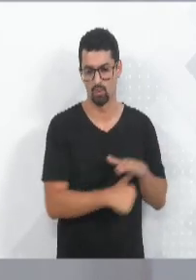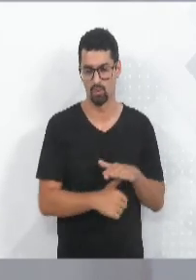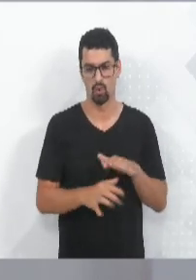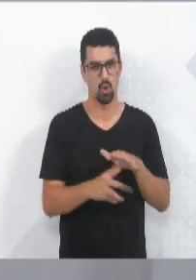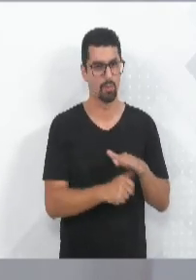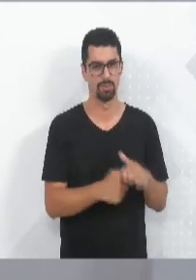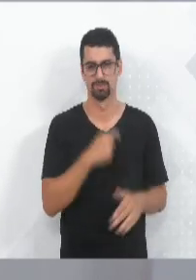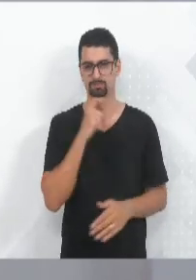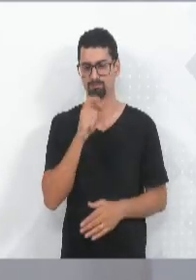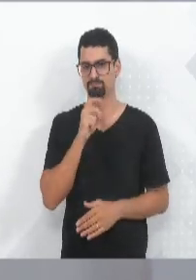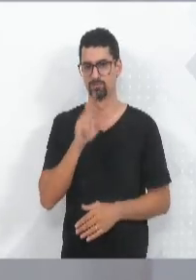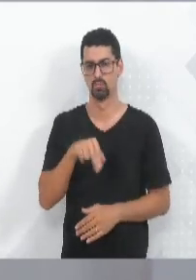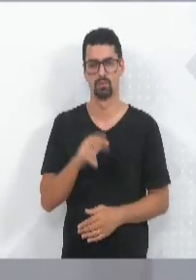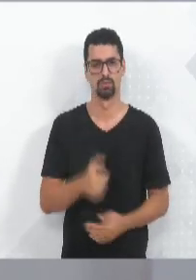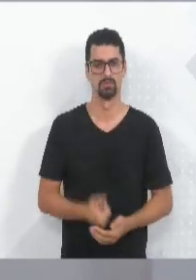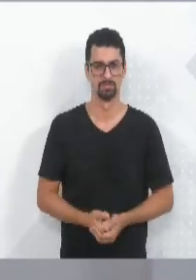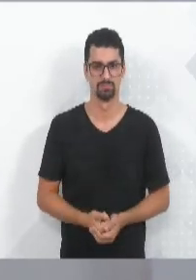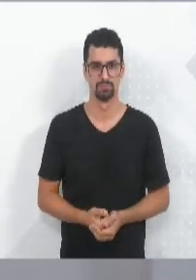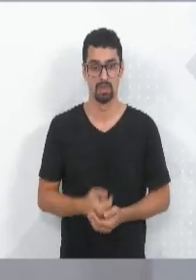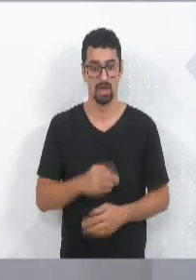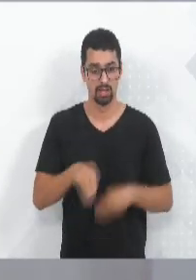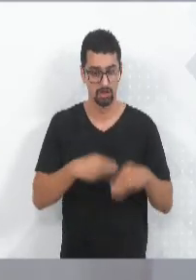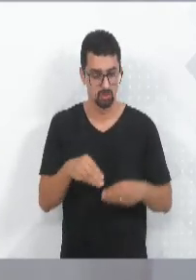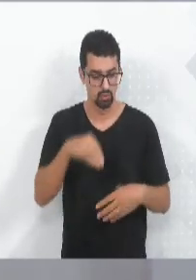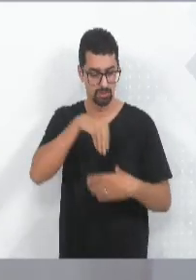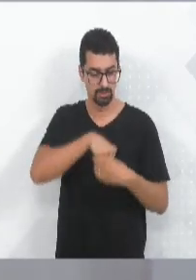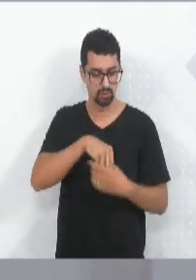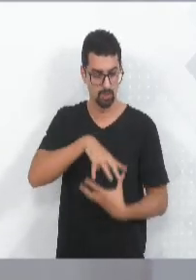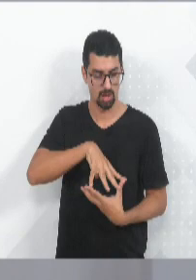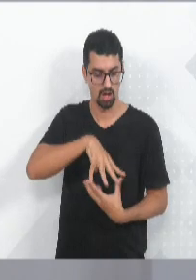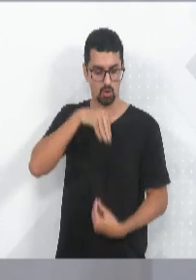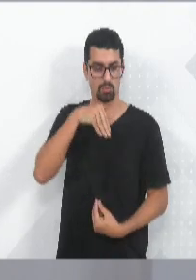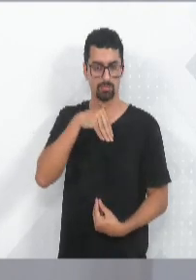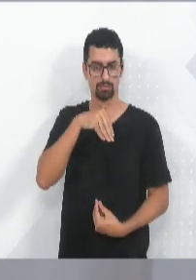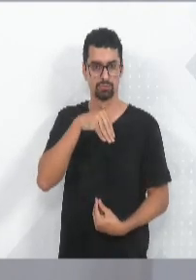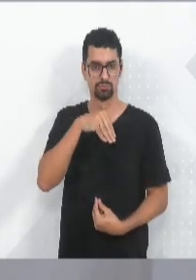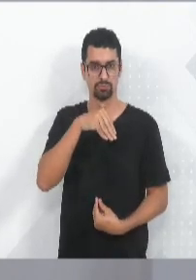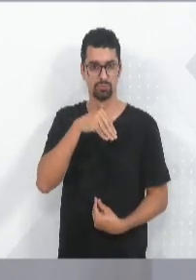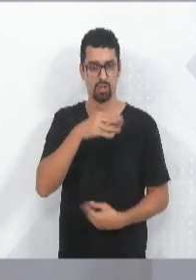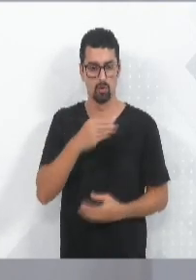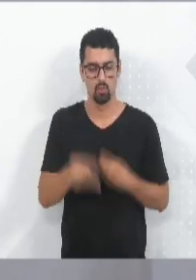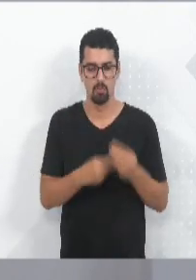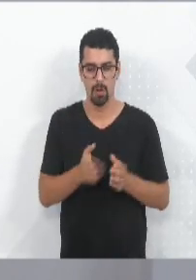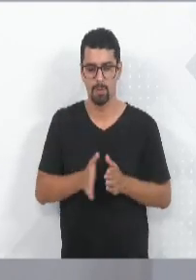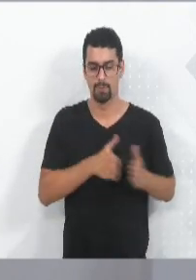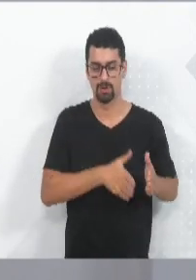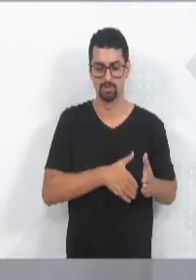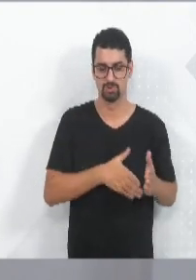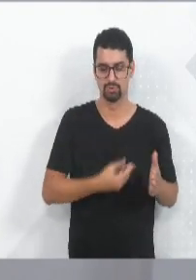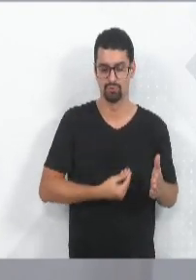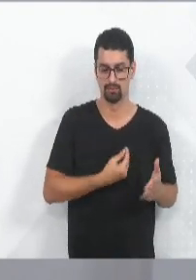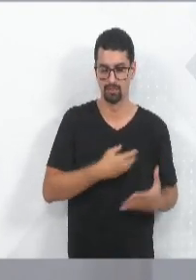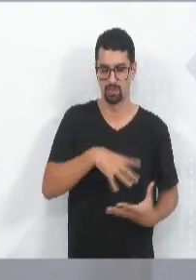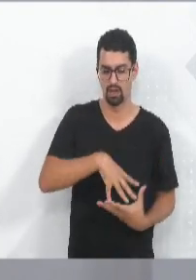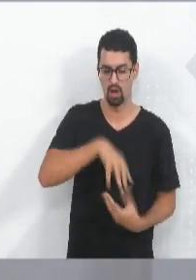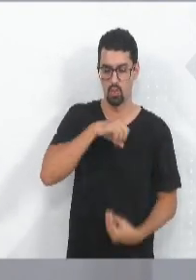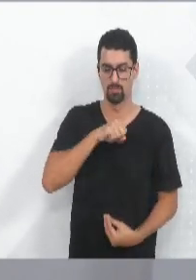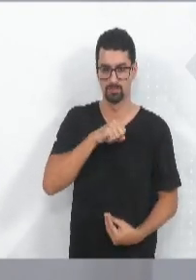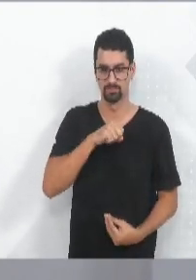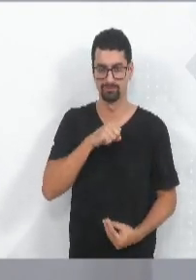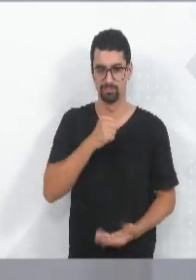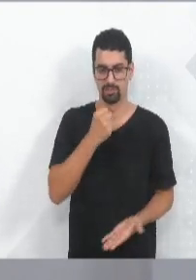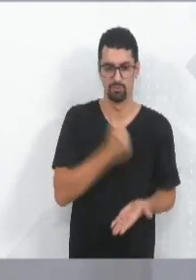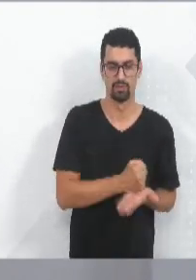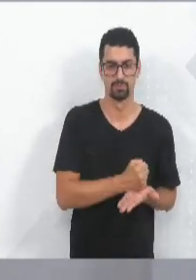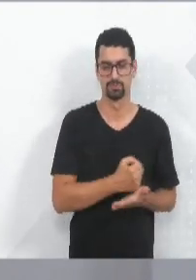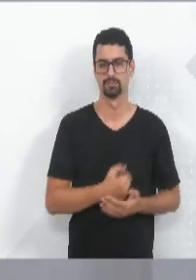tesouros guardados na alma torna-se parte intrínseca do ser como valor eterno gravado na alma é a